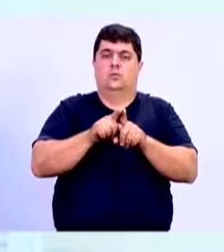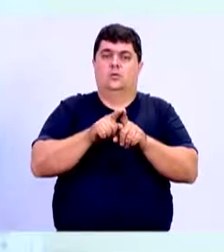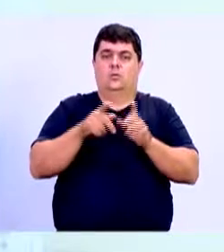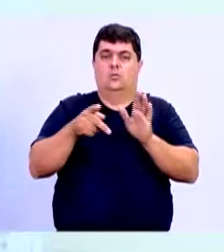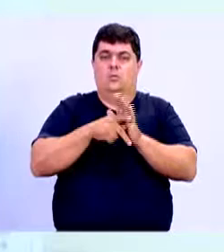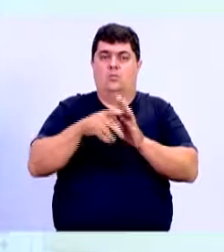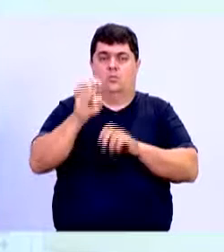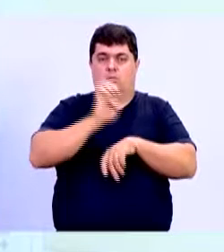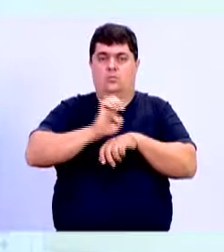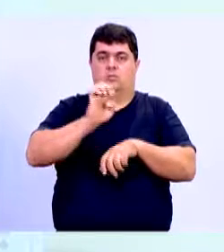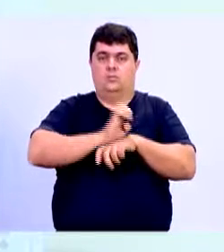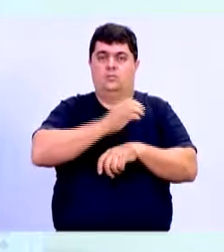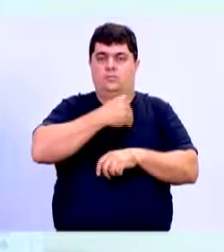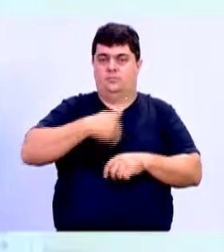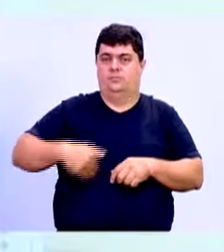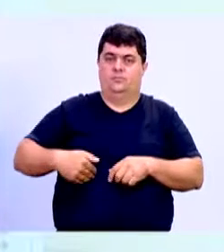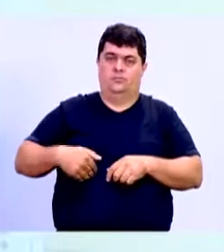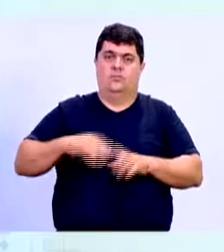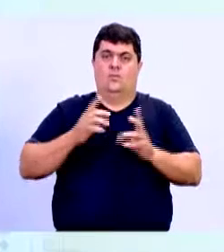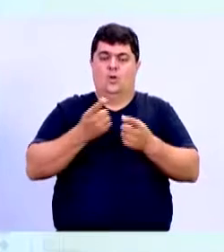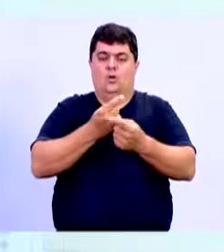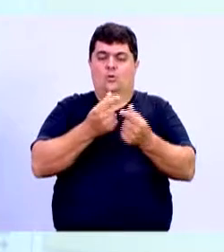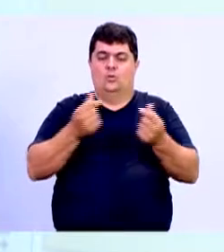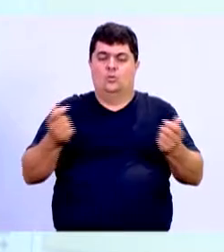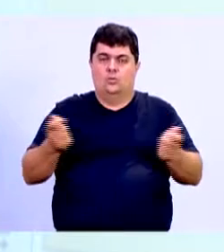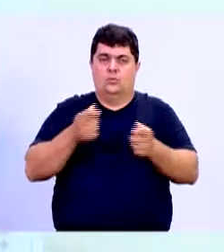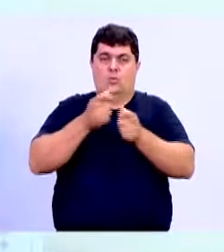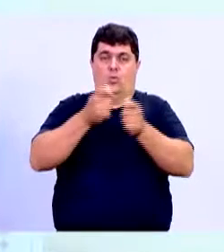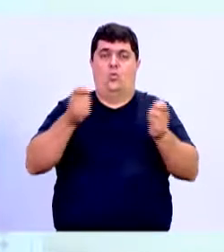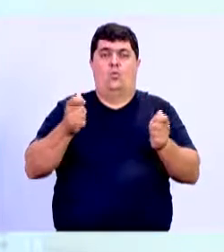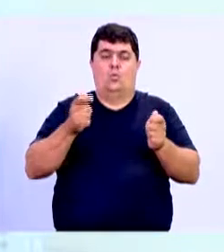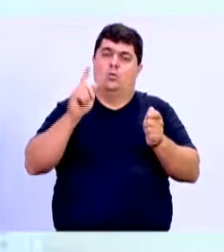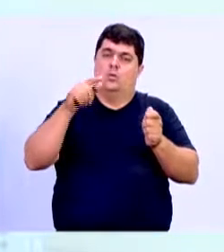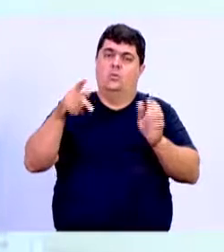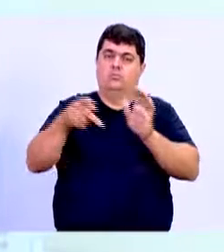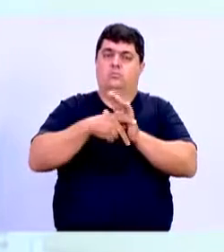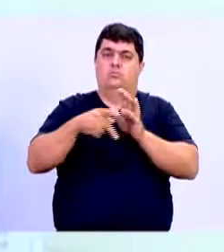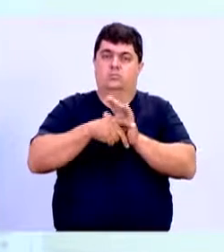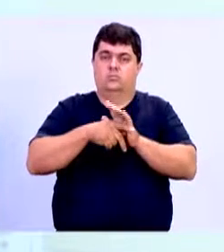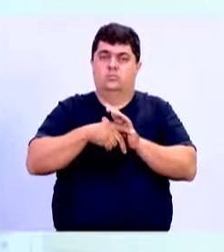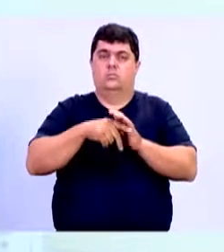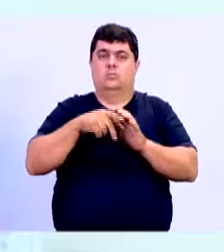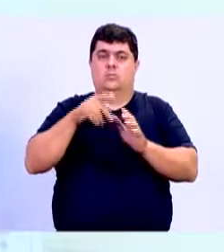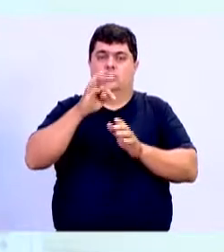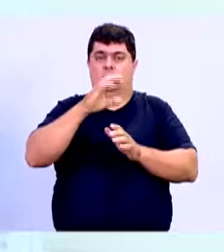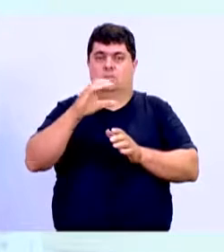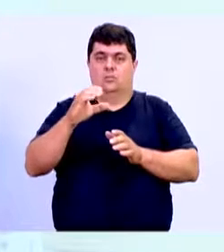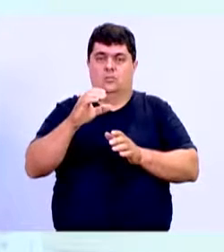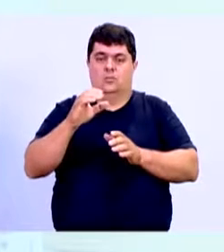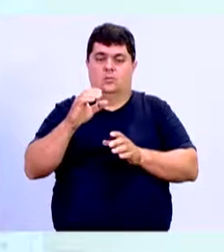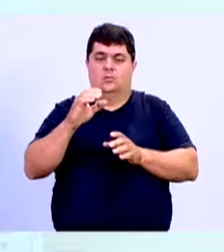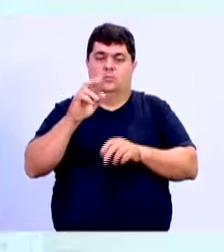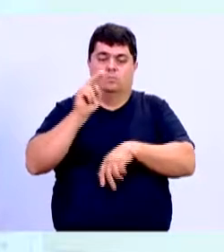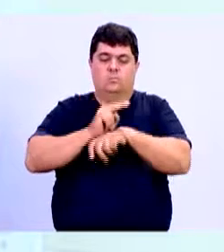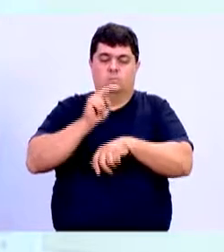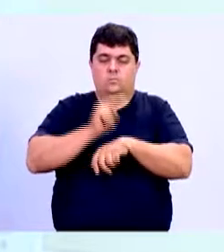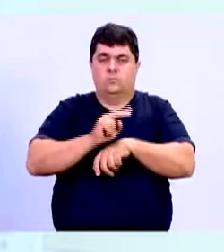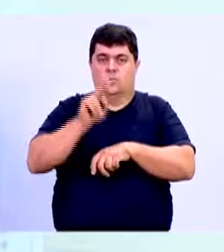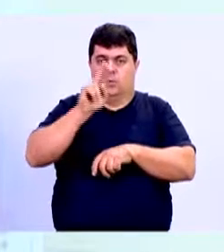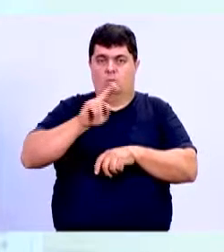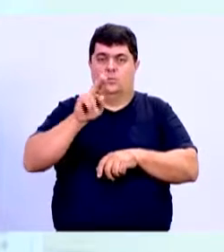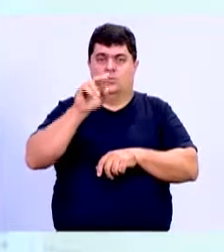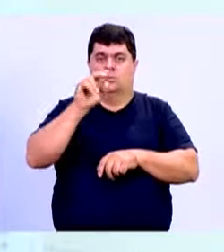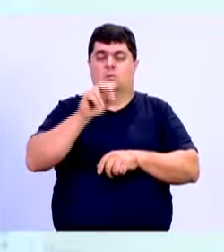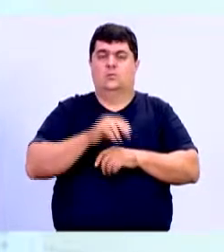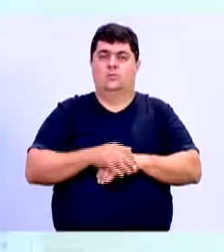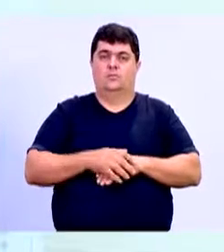estadual. Então toda a parte financeira de prestação de contas é encaminhada para o Tribunal de Contas utilizando esse sistema.